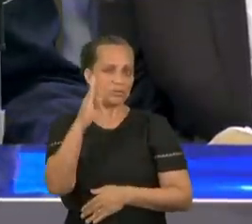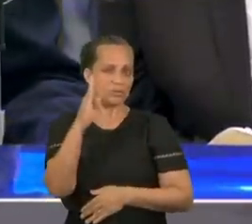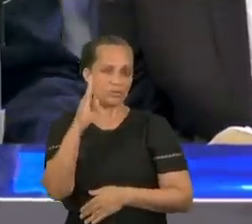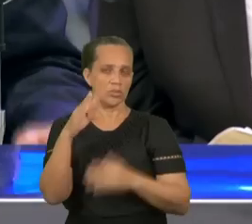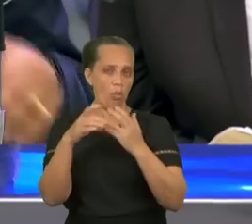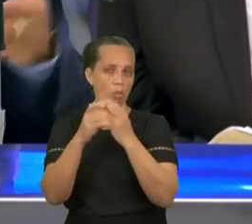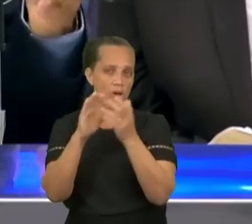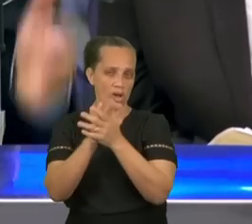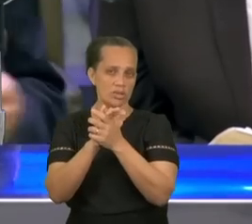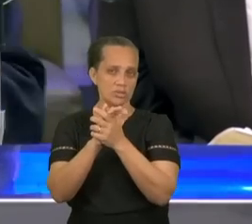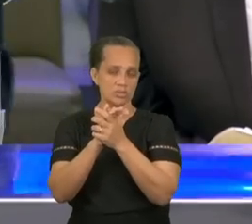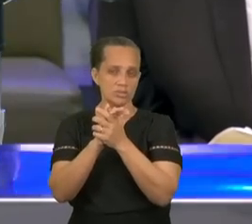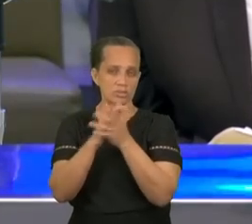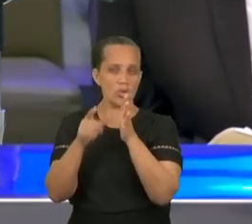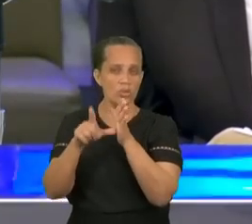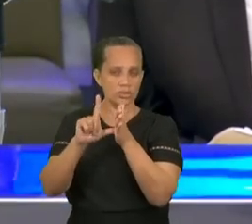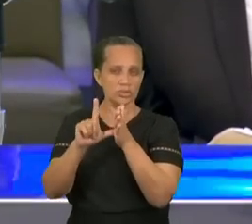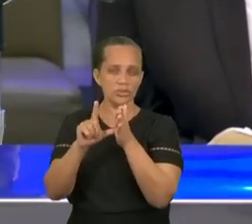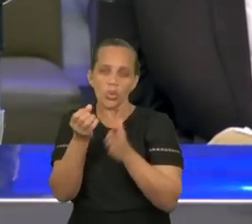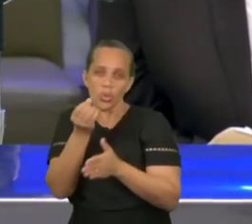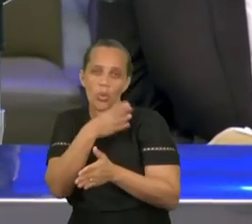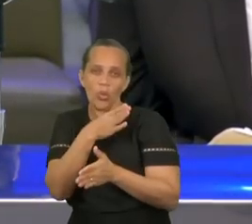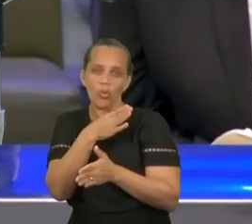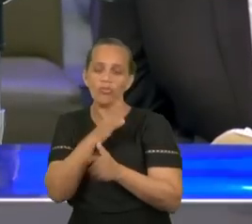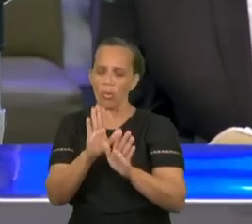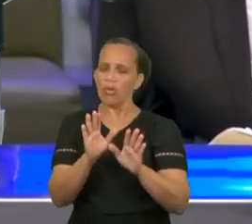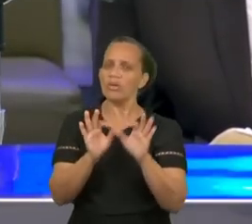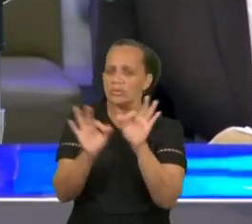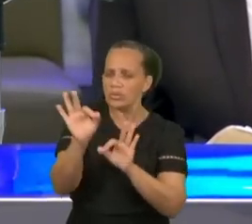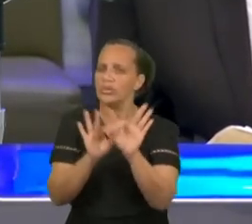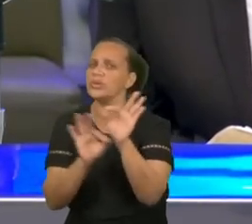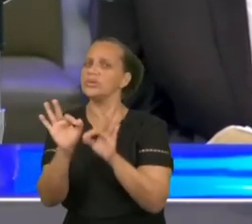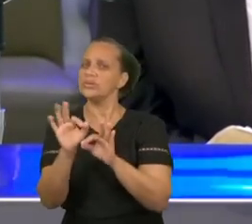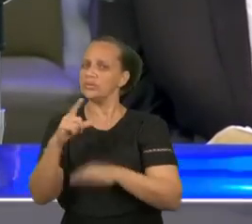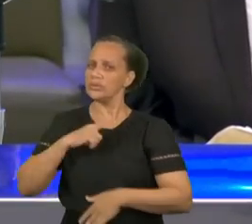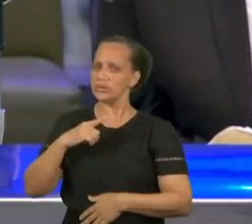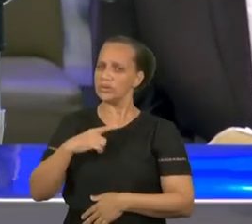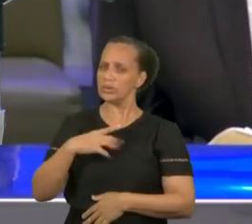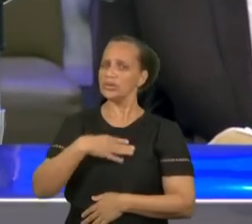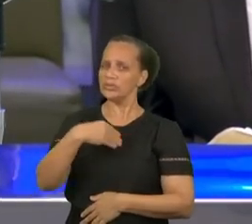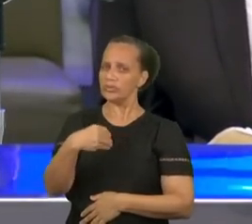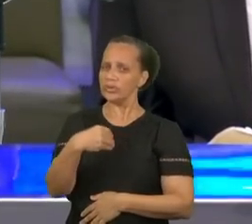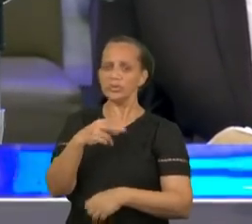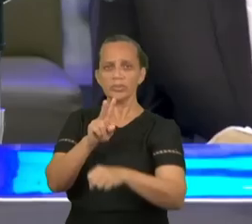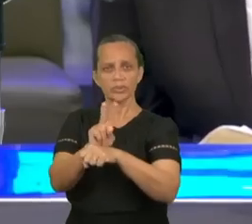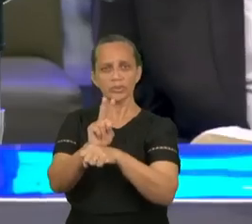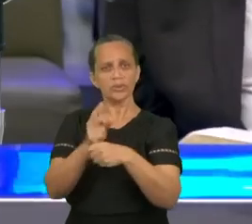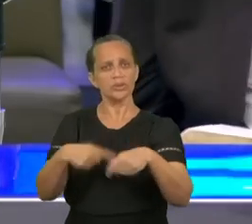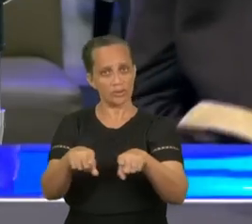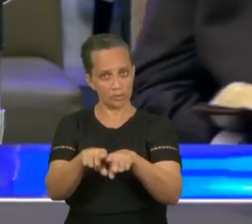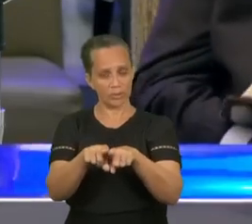recém-casadas que vão ter filhos Vá se preparando Amém irmãos para cuidar Hebreus